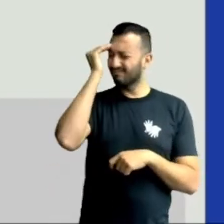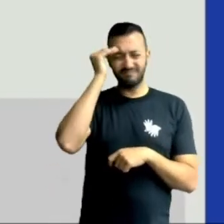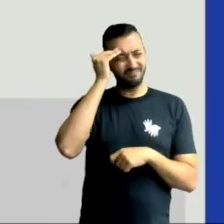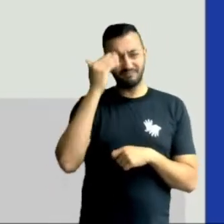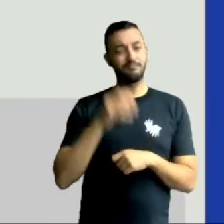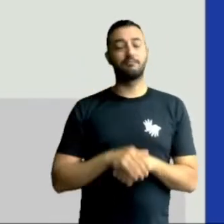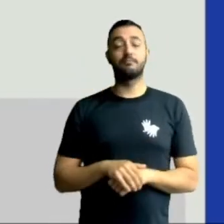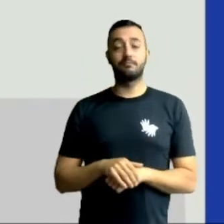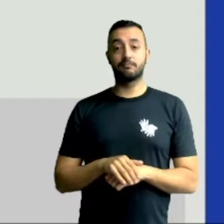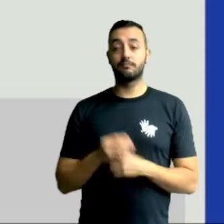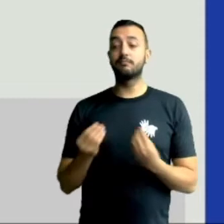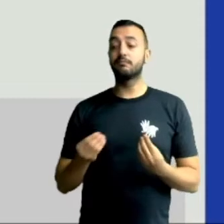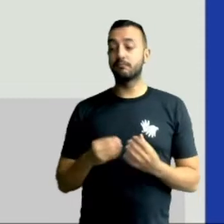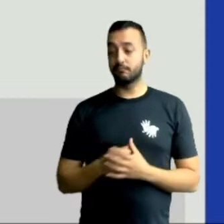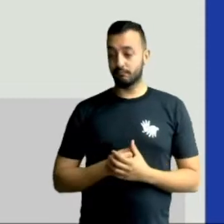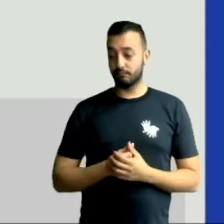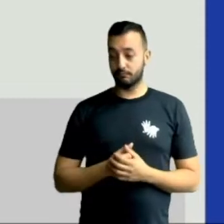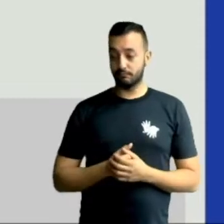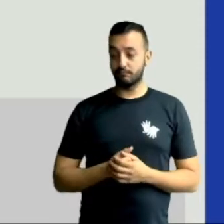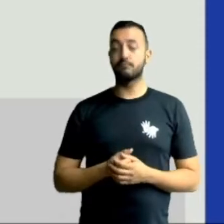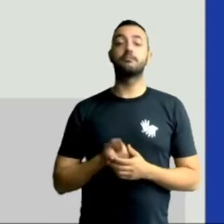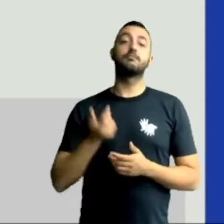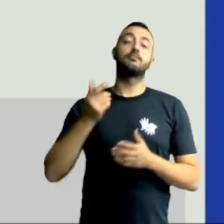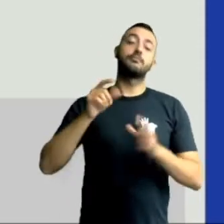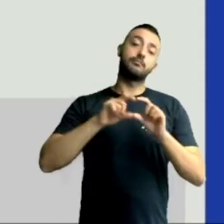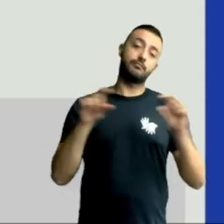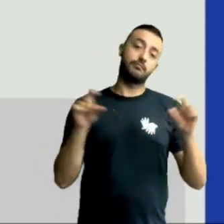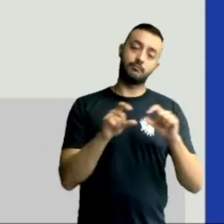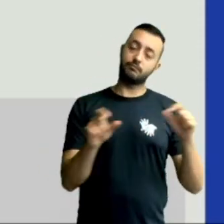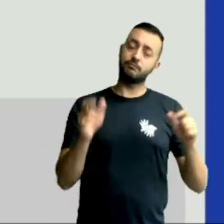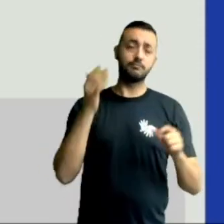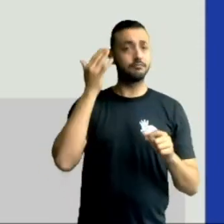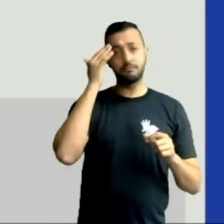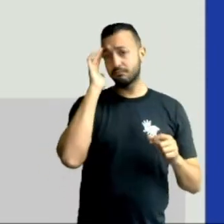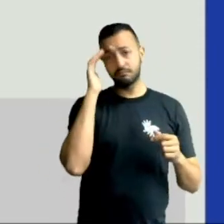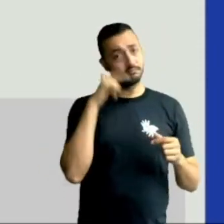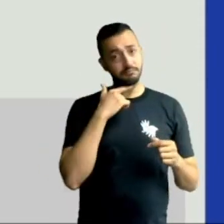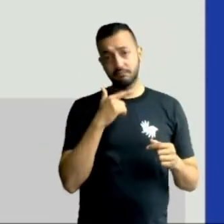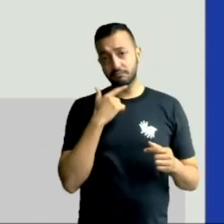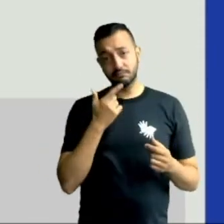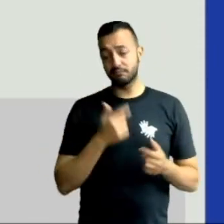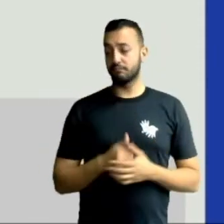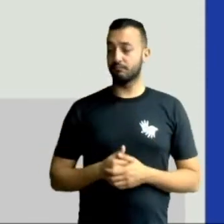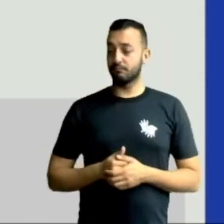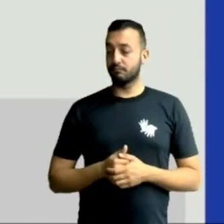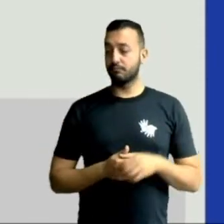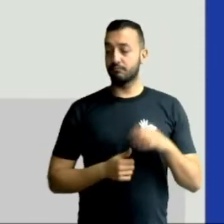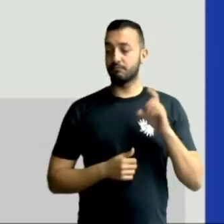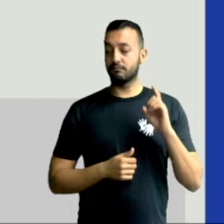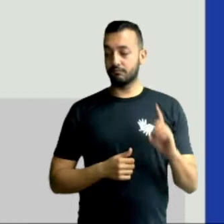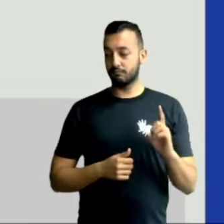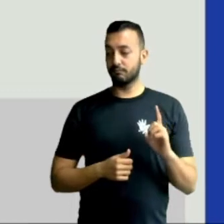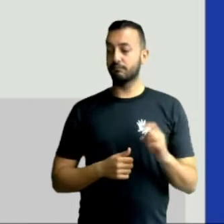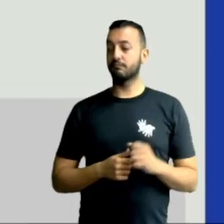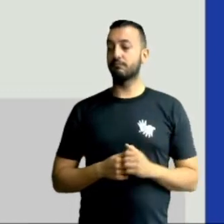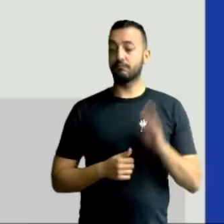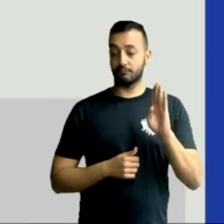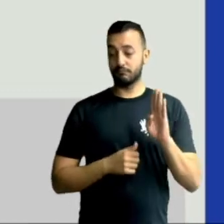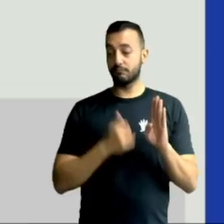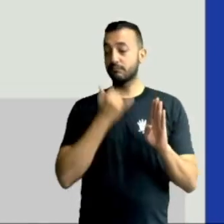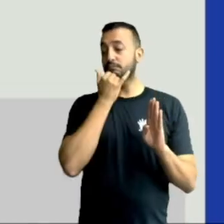incompreensível, como é que fica? Um recado que não se consegue compreender. Letra B,